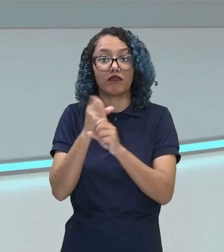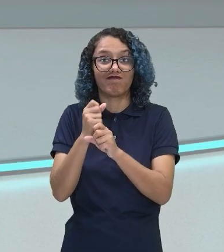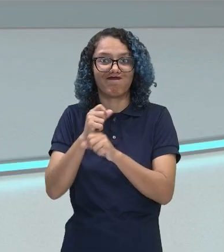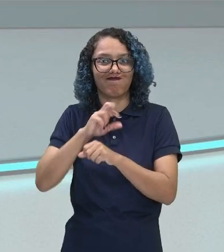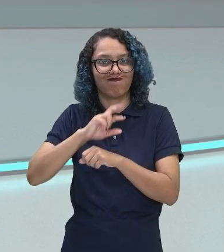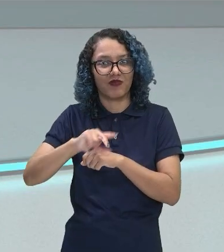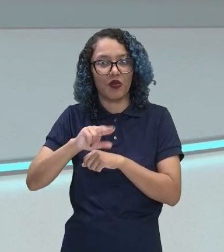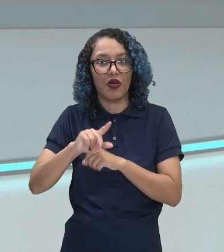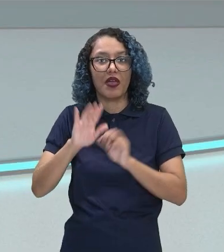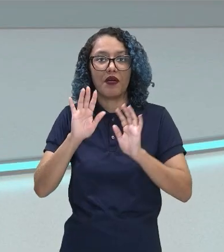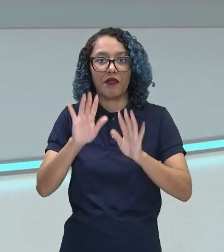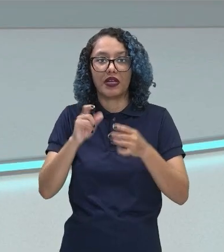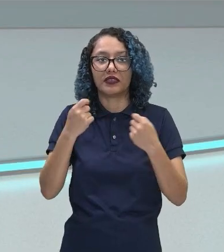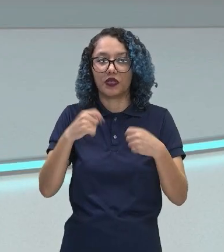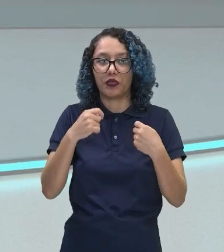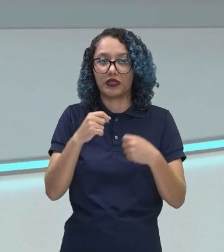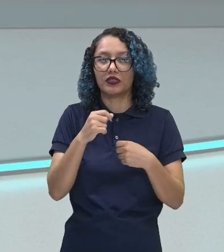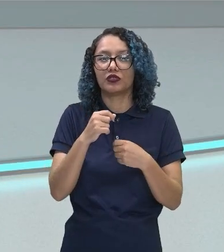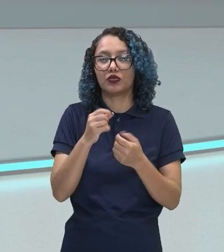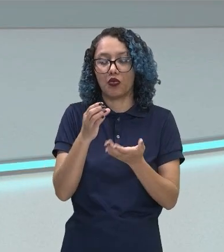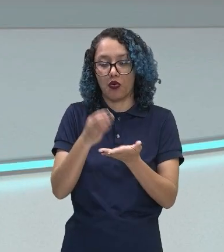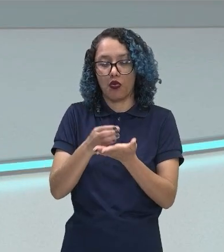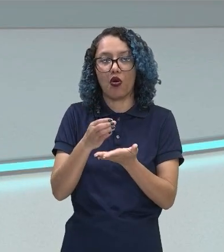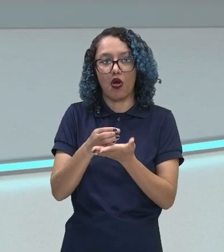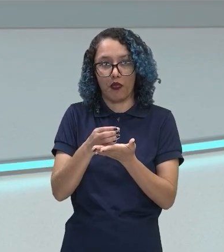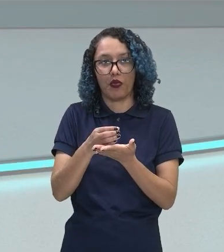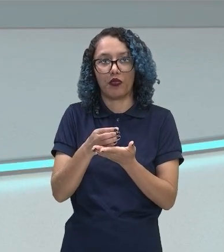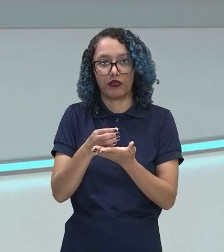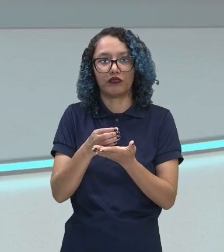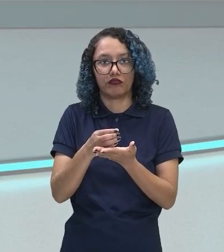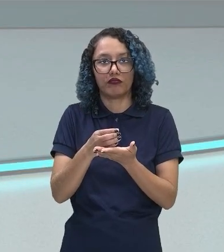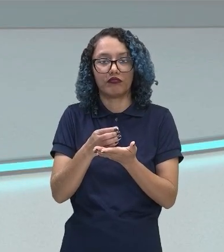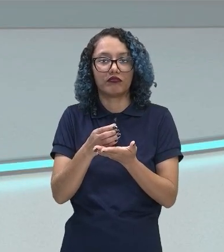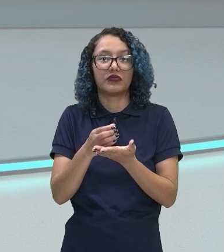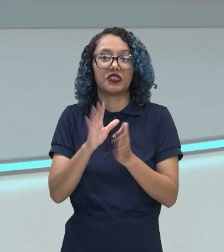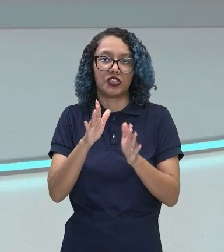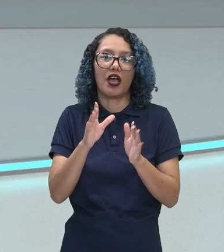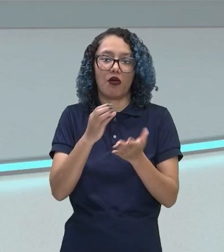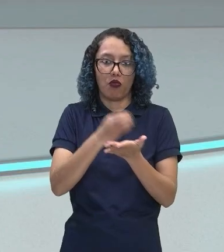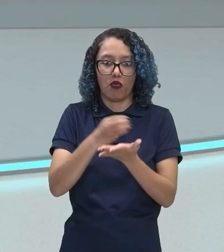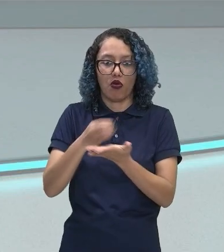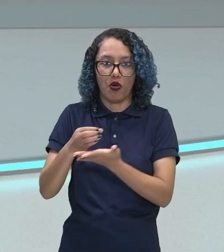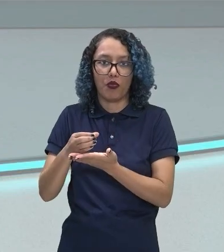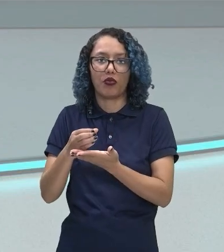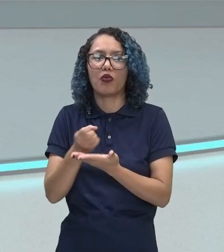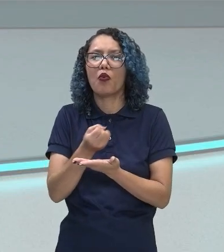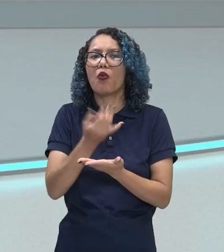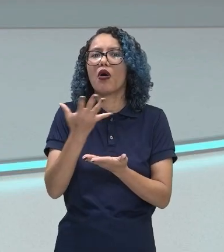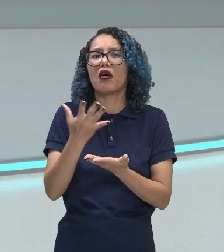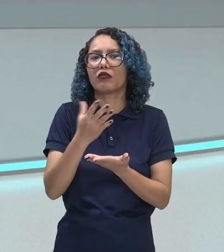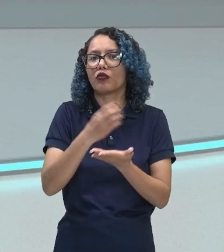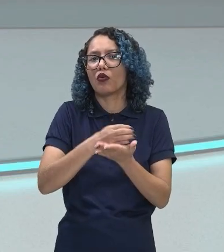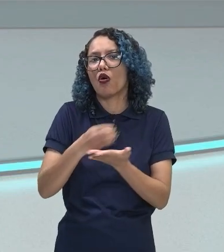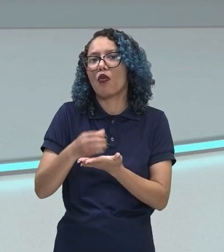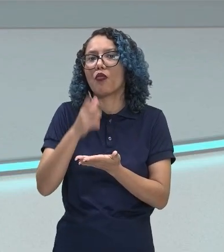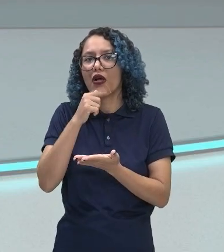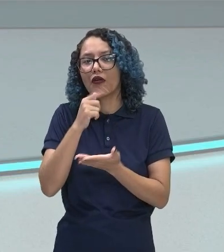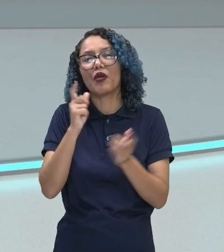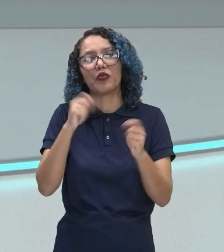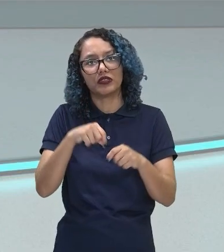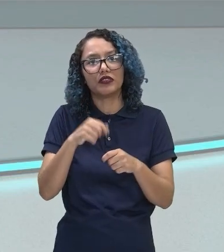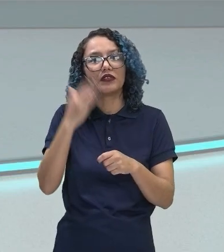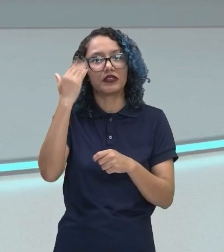vou precisar de um copo para medir essa água. Aí eu posso. Aí o copo já é contável. Quantos copos? Dá para contar. Mas a água em